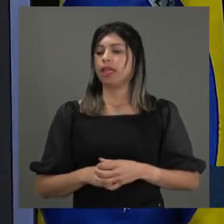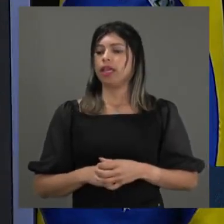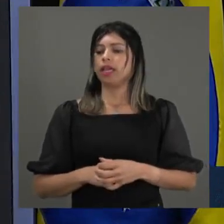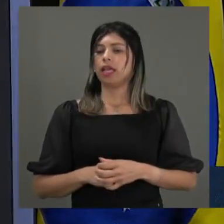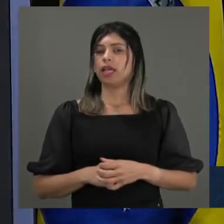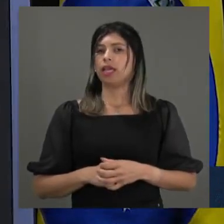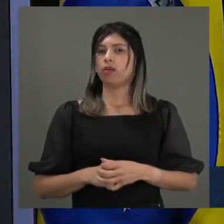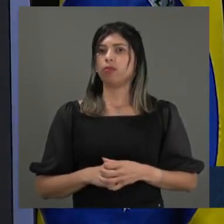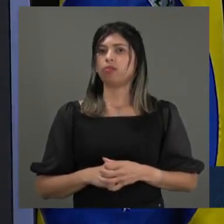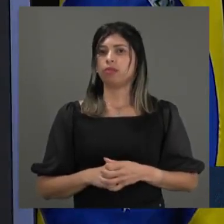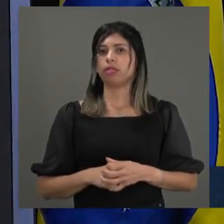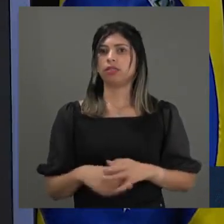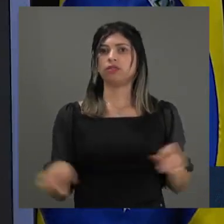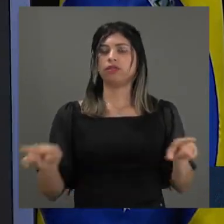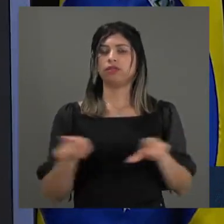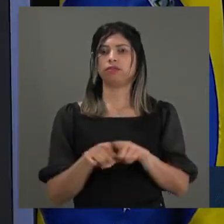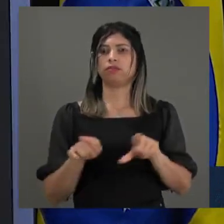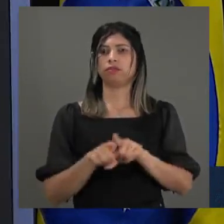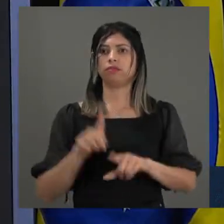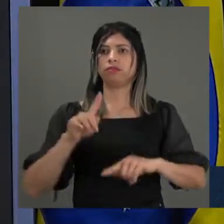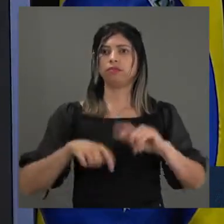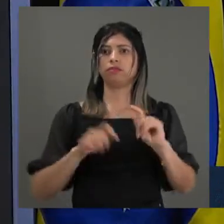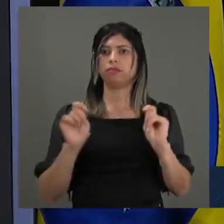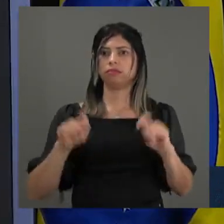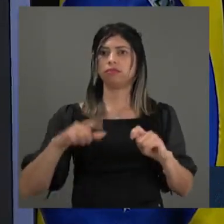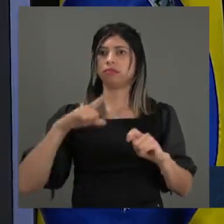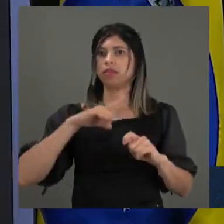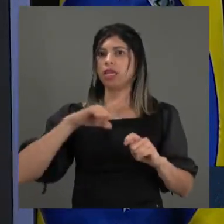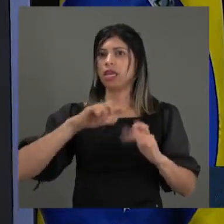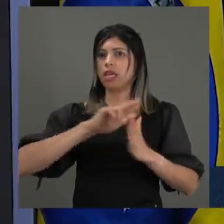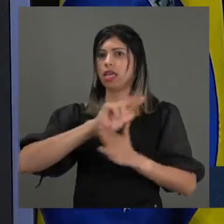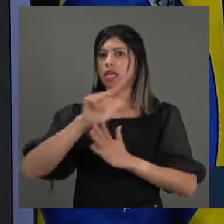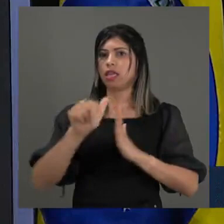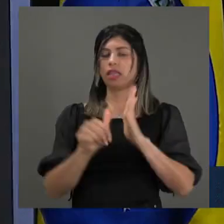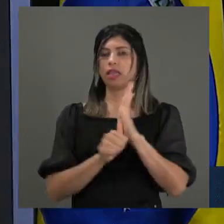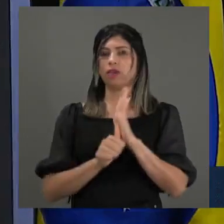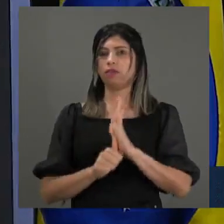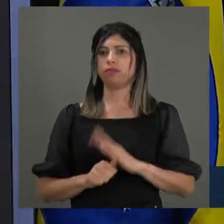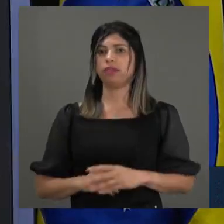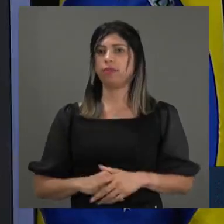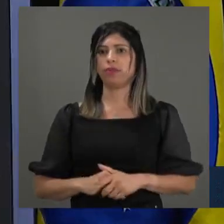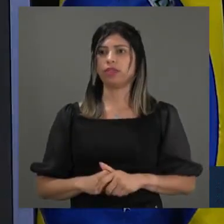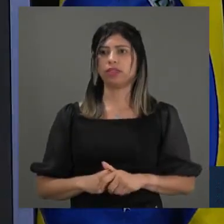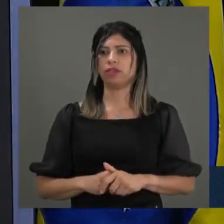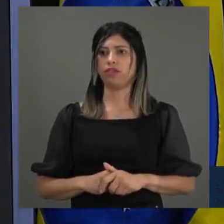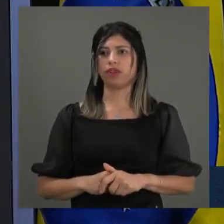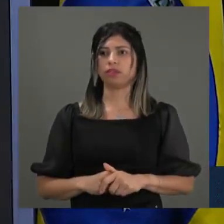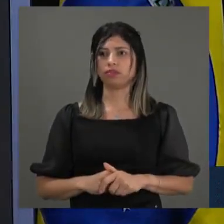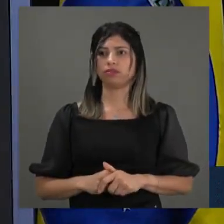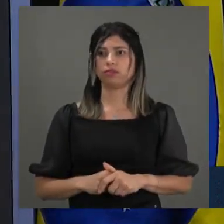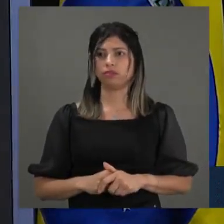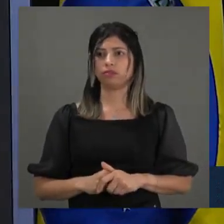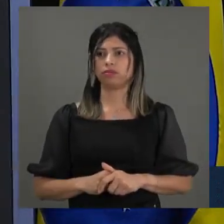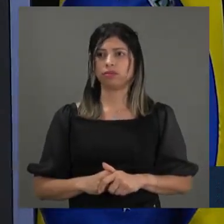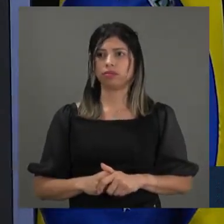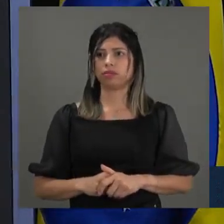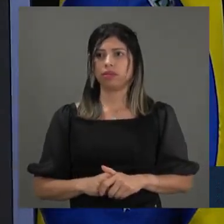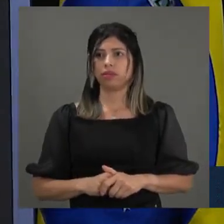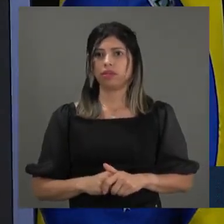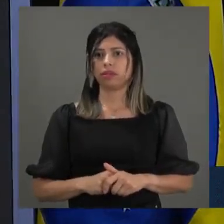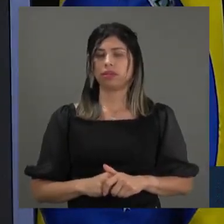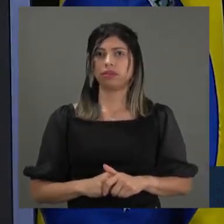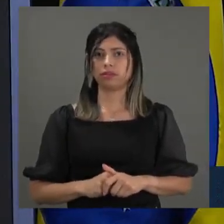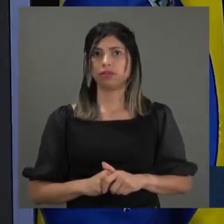estamos num cabo de guerra, puxando de um lado, puxando para o outro, enquanto todos nós somos Brasil,